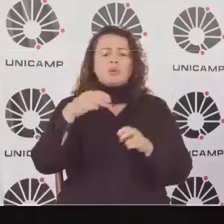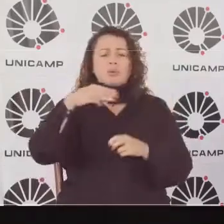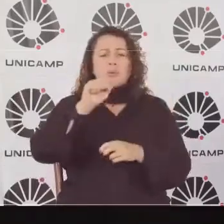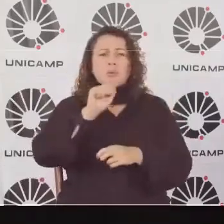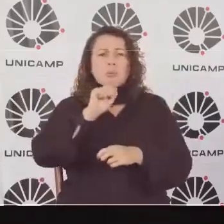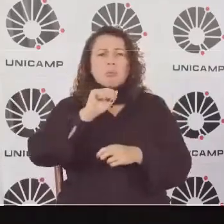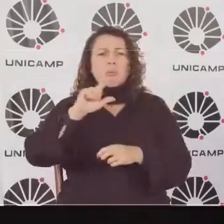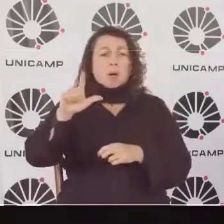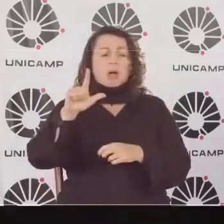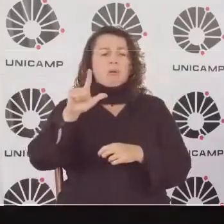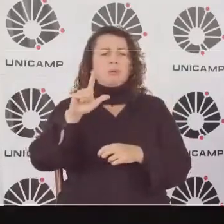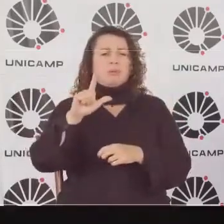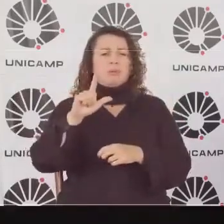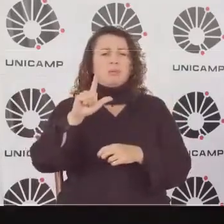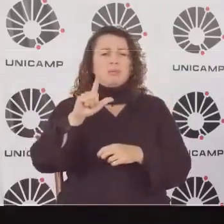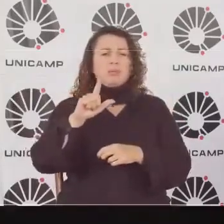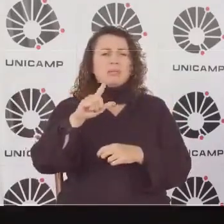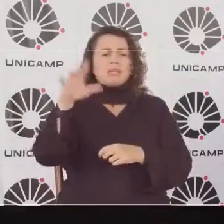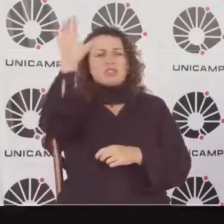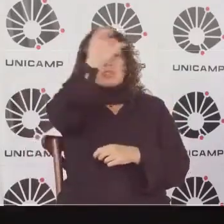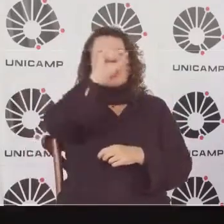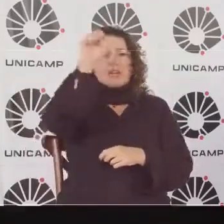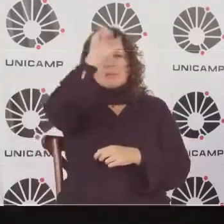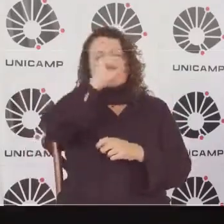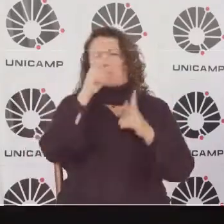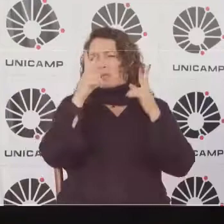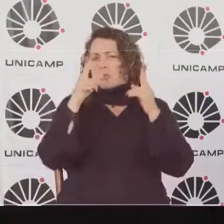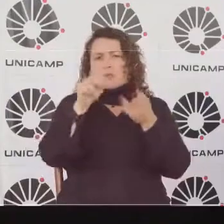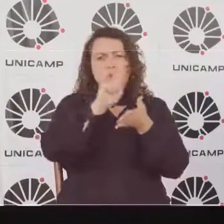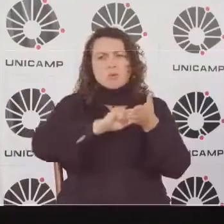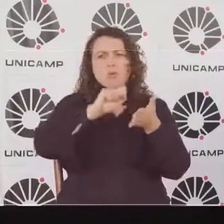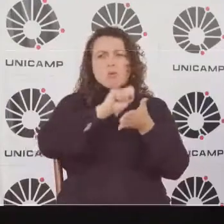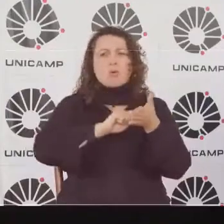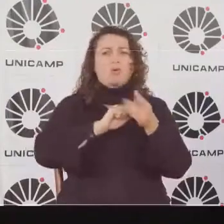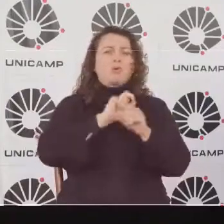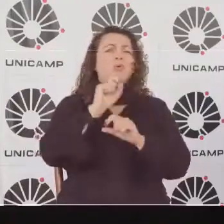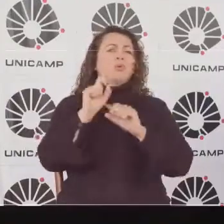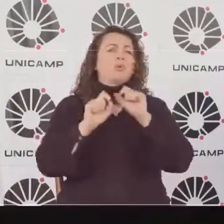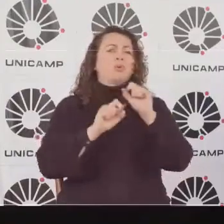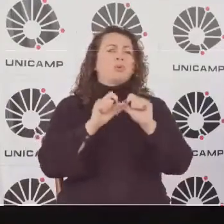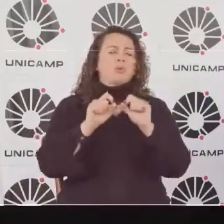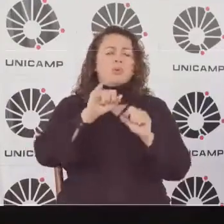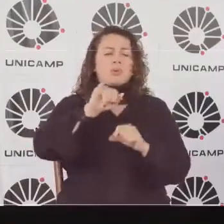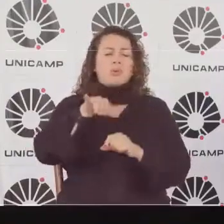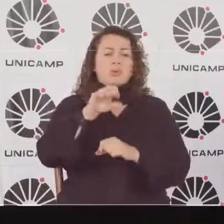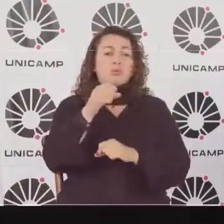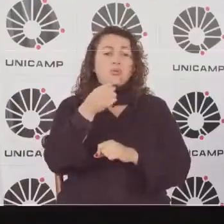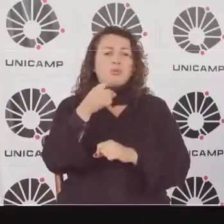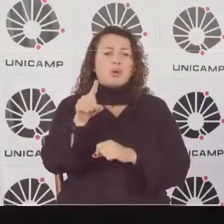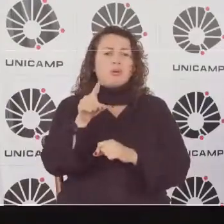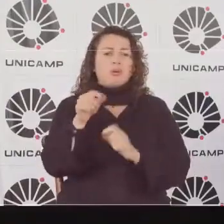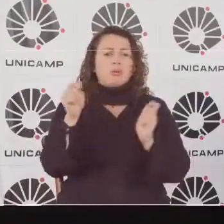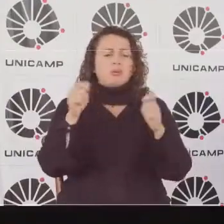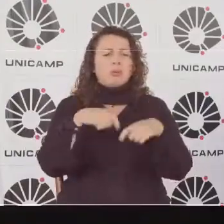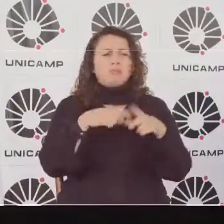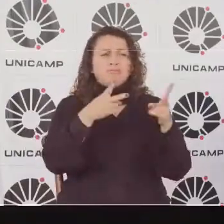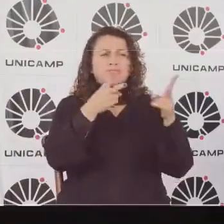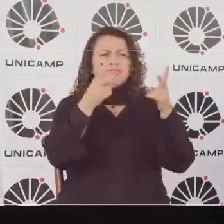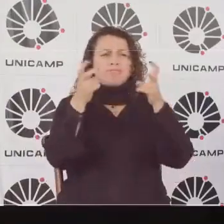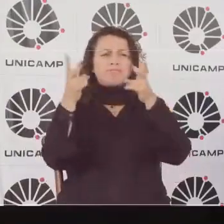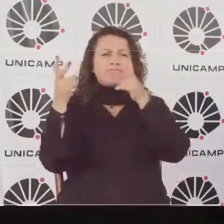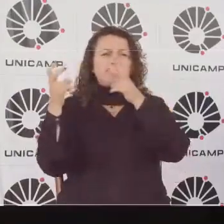tamanho aprendemos com João Carlos com o autor a enxergar a